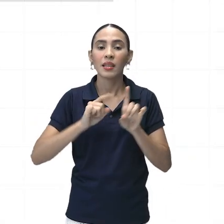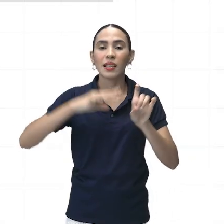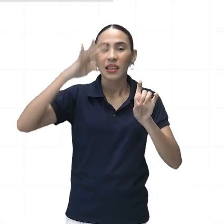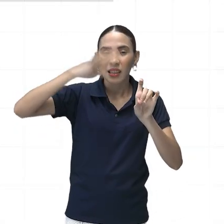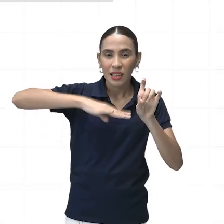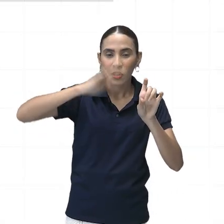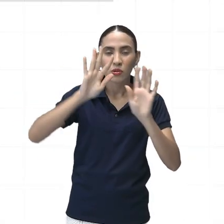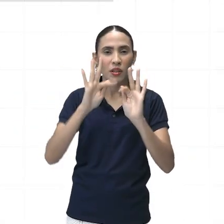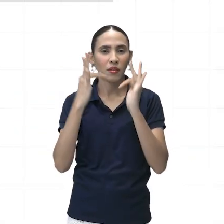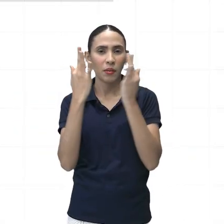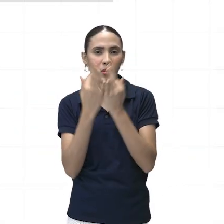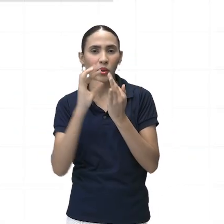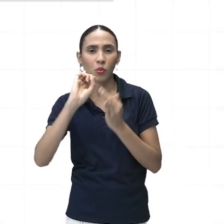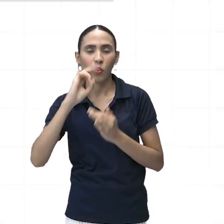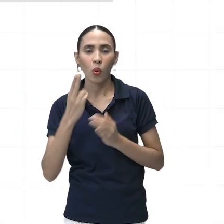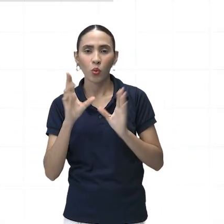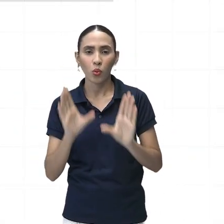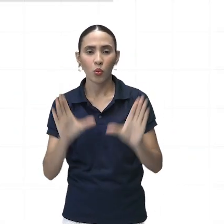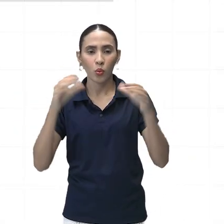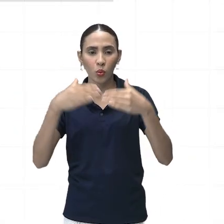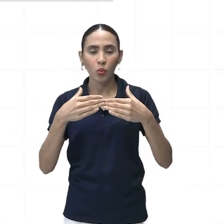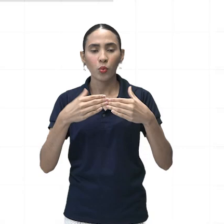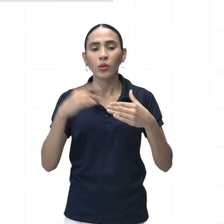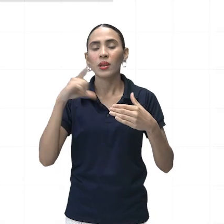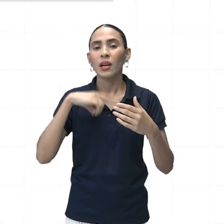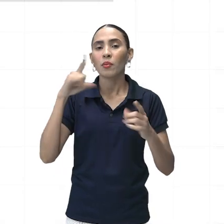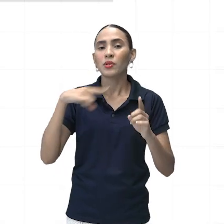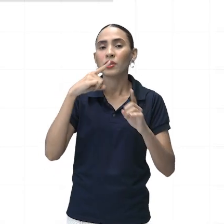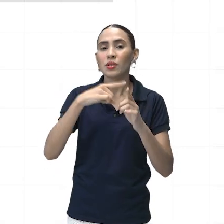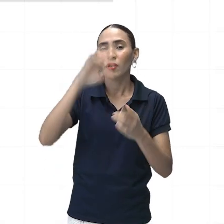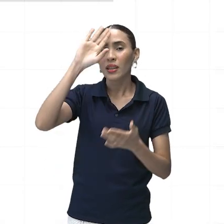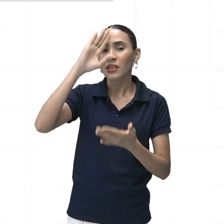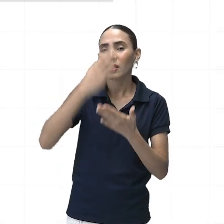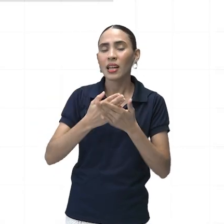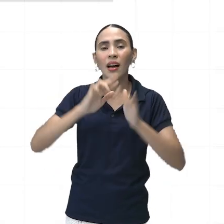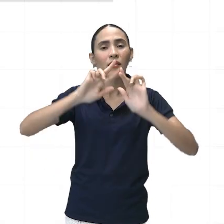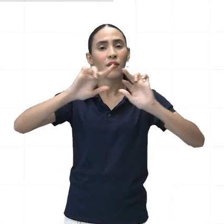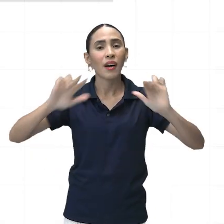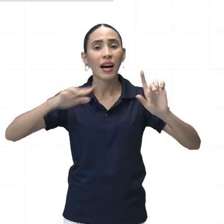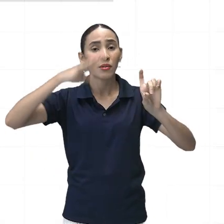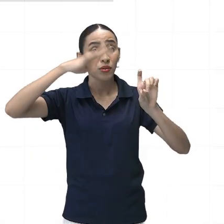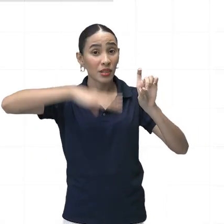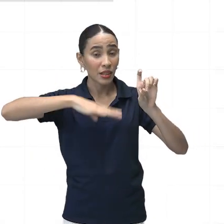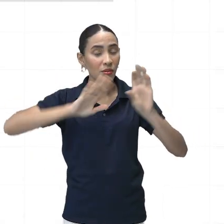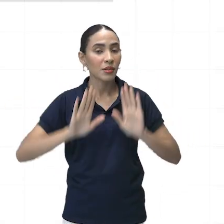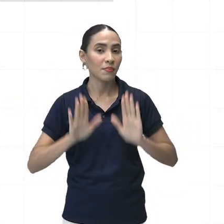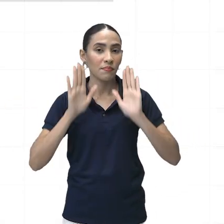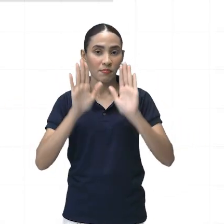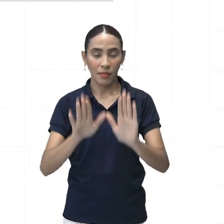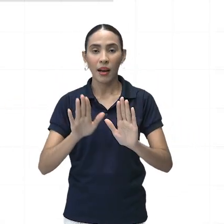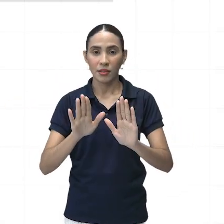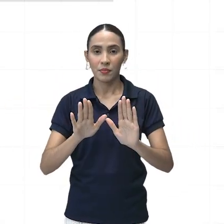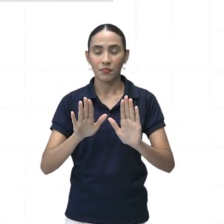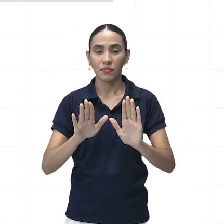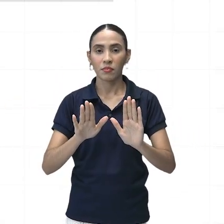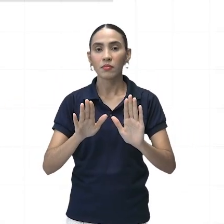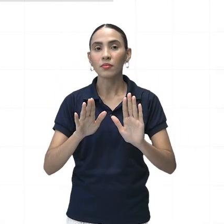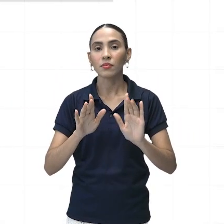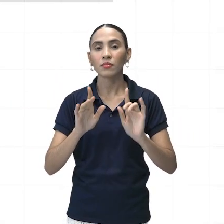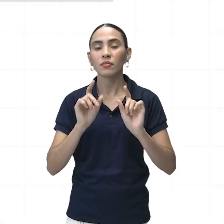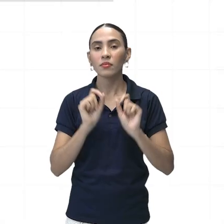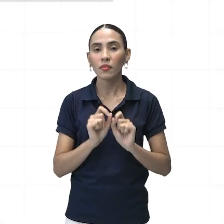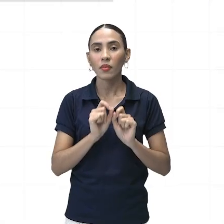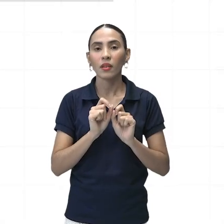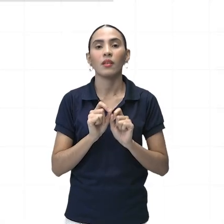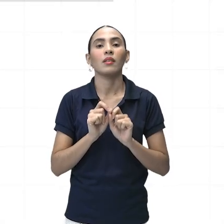da família ou do clã, ele consiste em acreditar em vários deuses, mas, ao mesmo tempo,